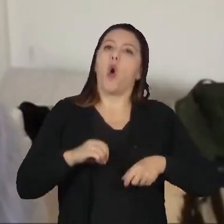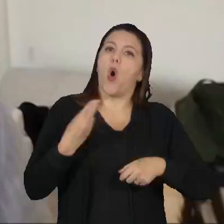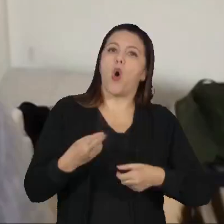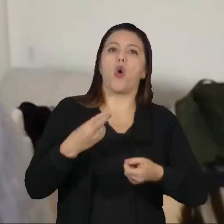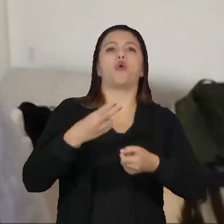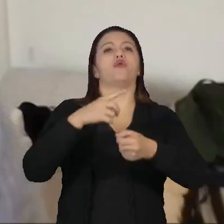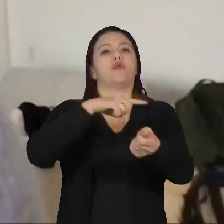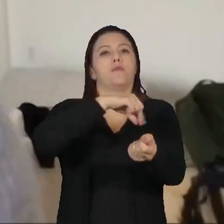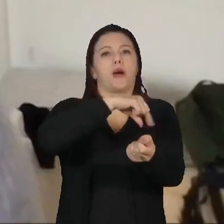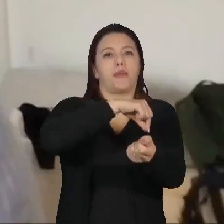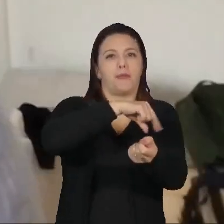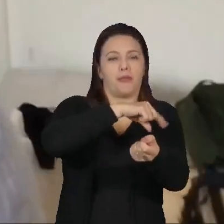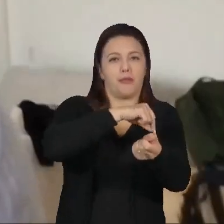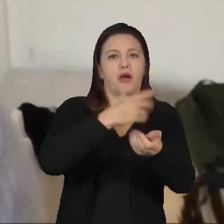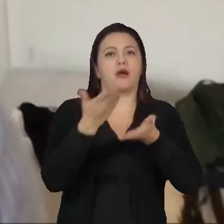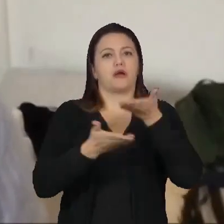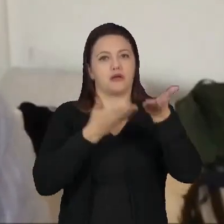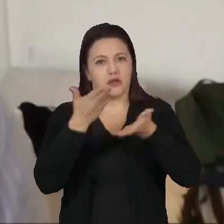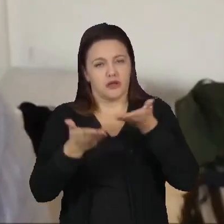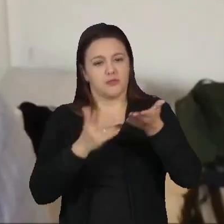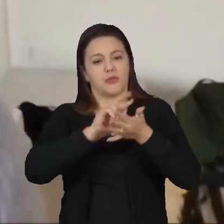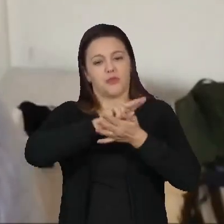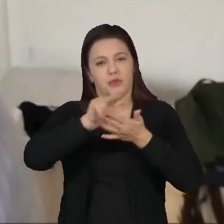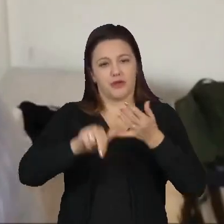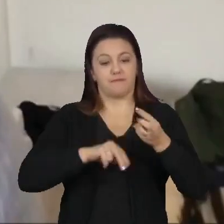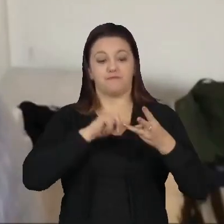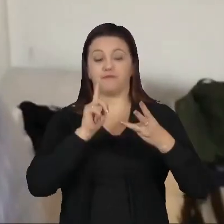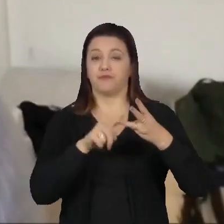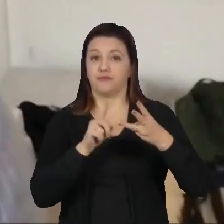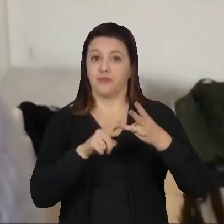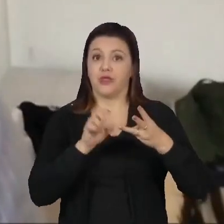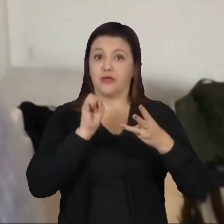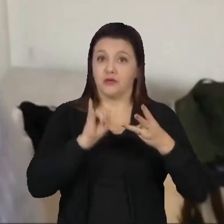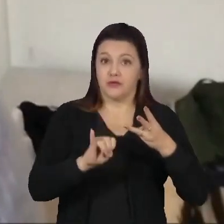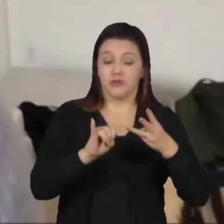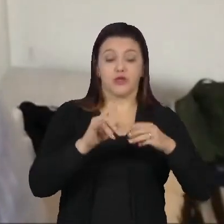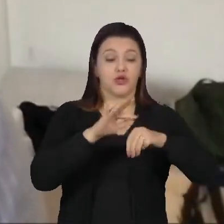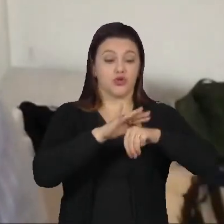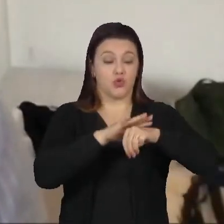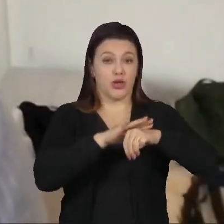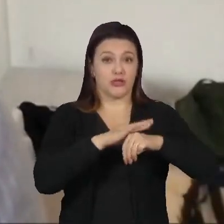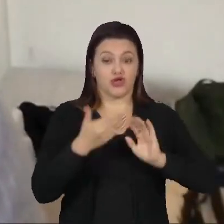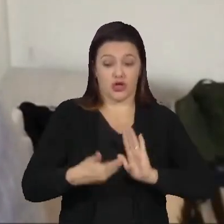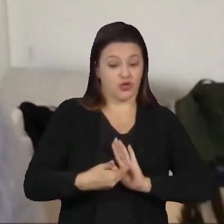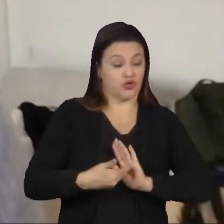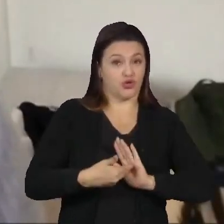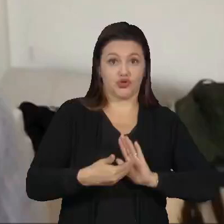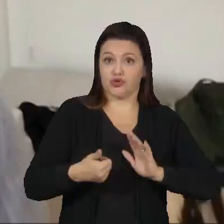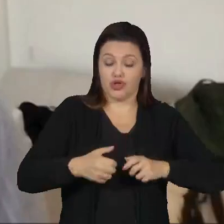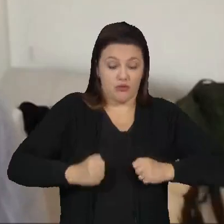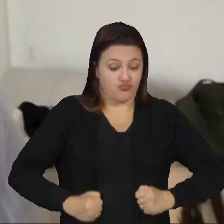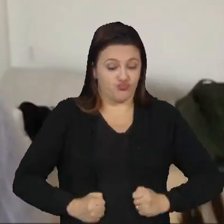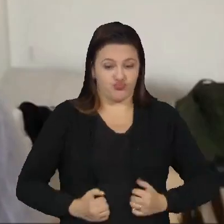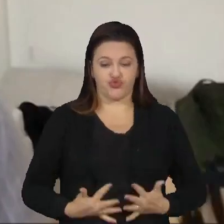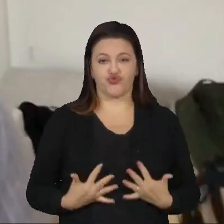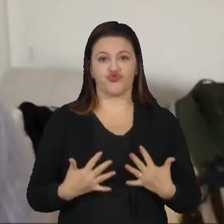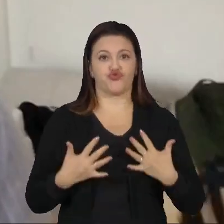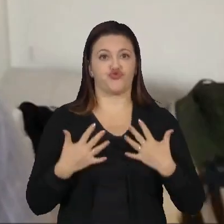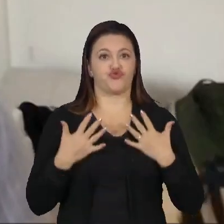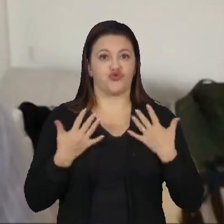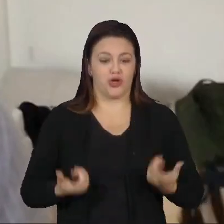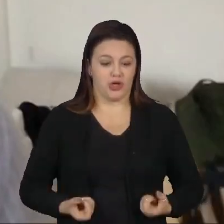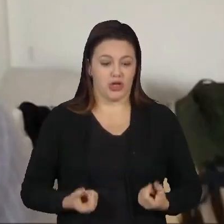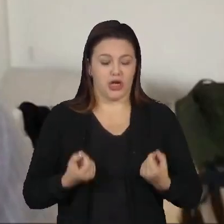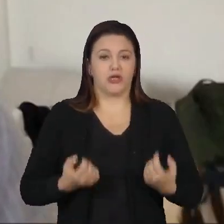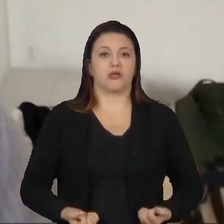quimioterapia, radioterapia, outros tratamentos. E num terceiro momento, quando a doença já saiu da bexiga, ela já foi para outros órgãos, aí a gente tem tratamentos